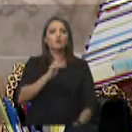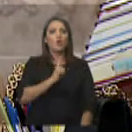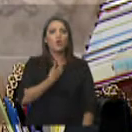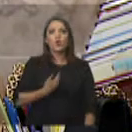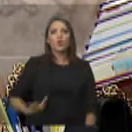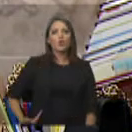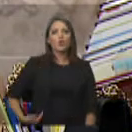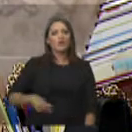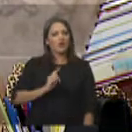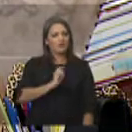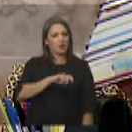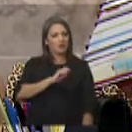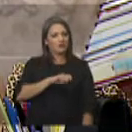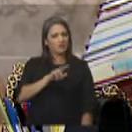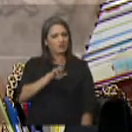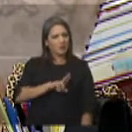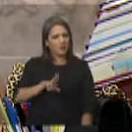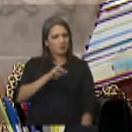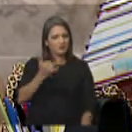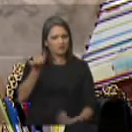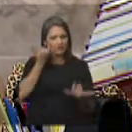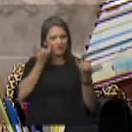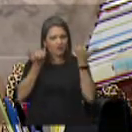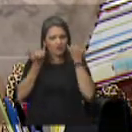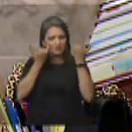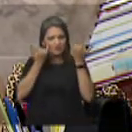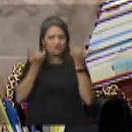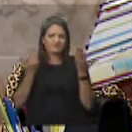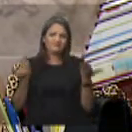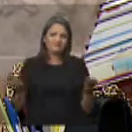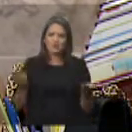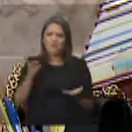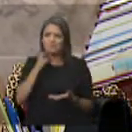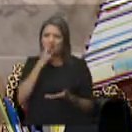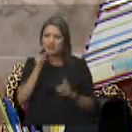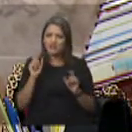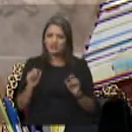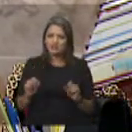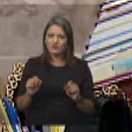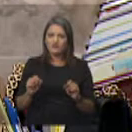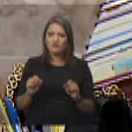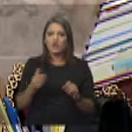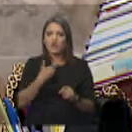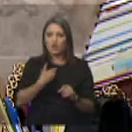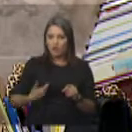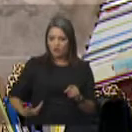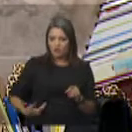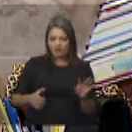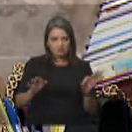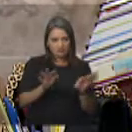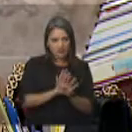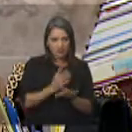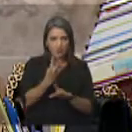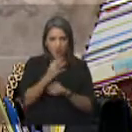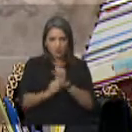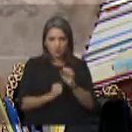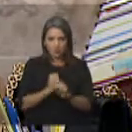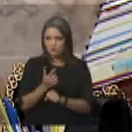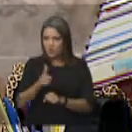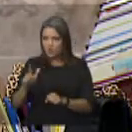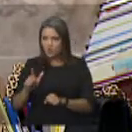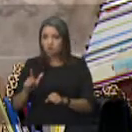má-fé no uso dessas informações. Parece, assim, que vai passar um governo, depois tem o próximo, depois tem o próximo. Esses